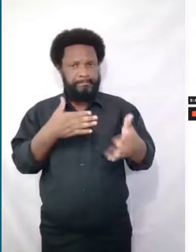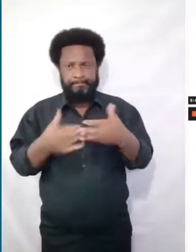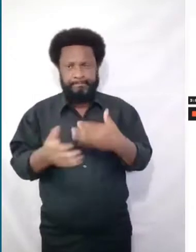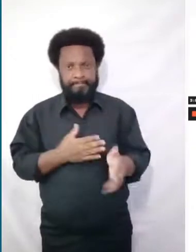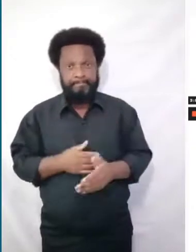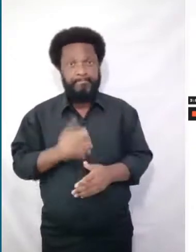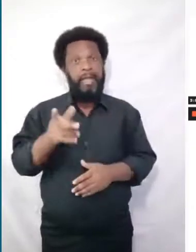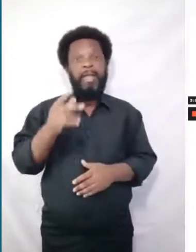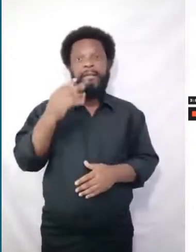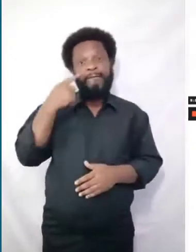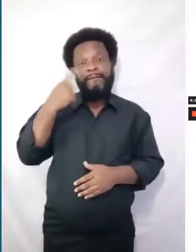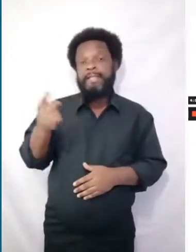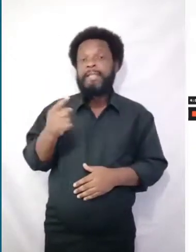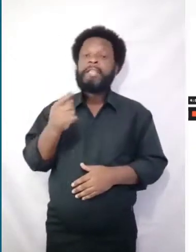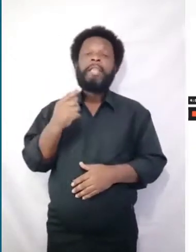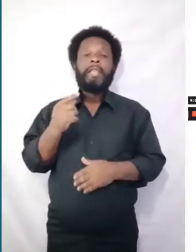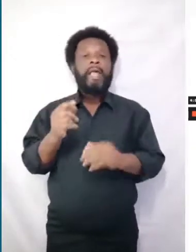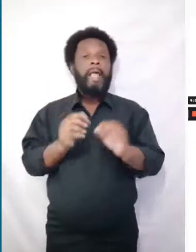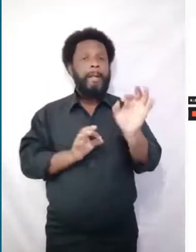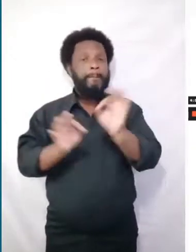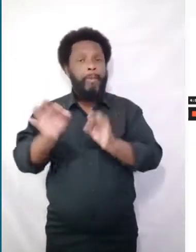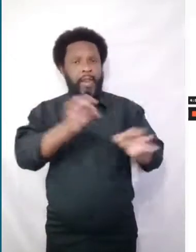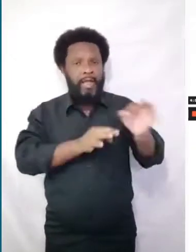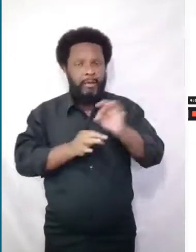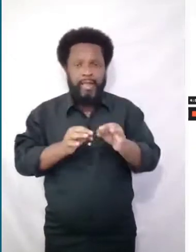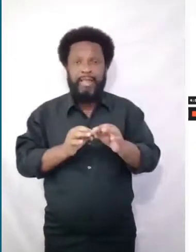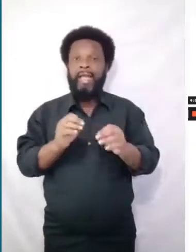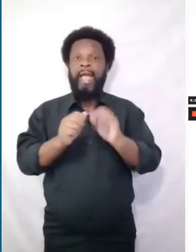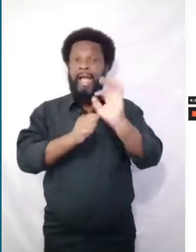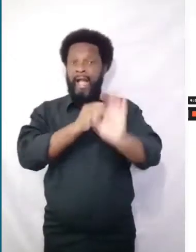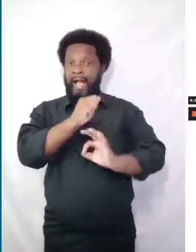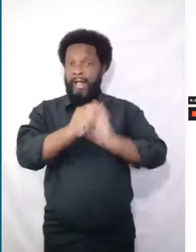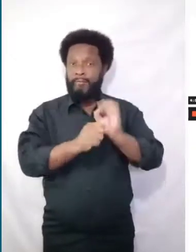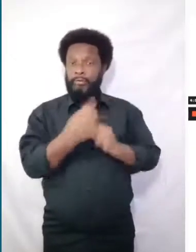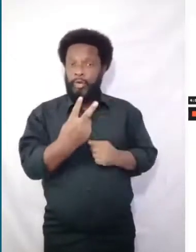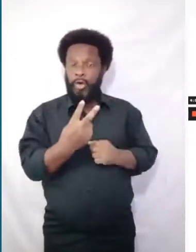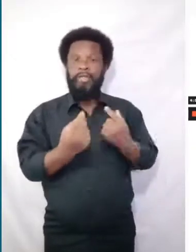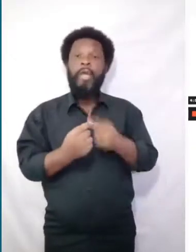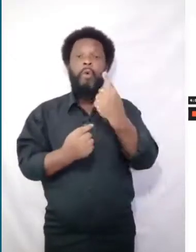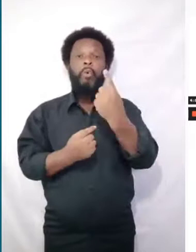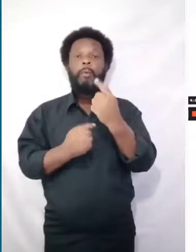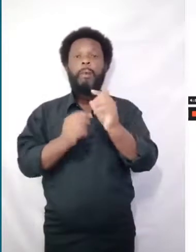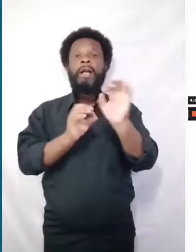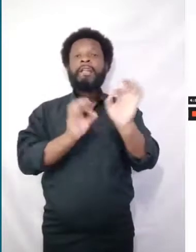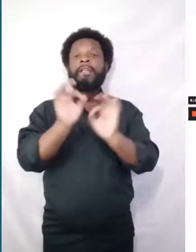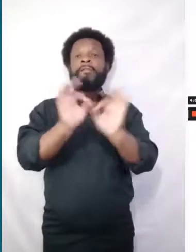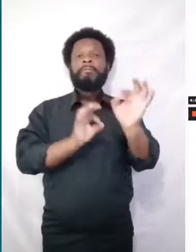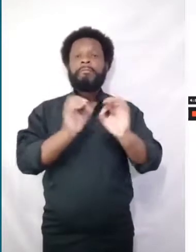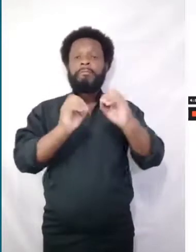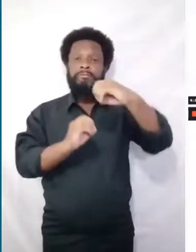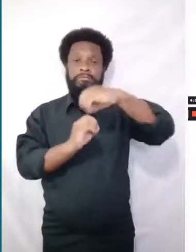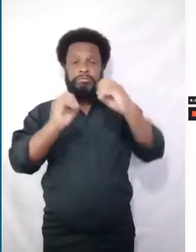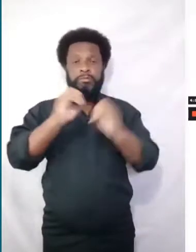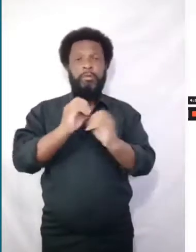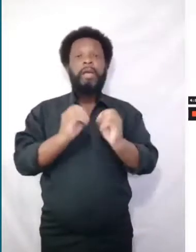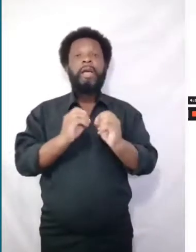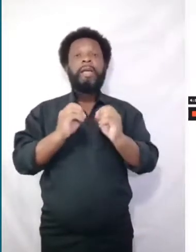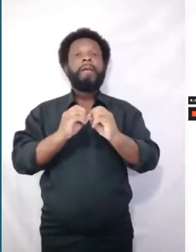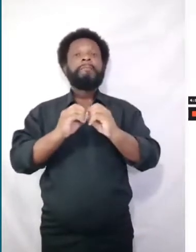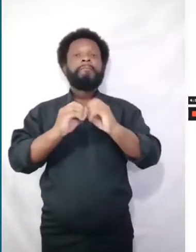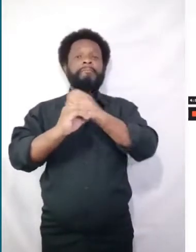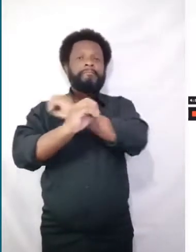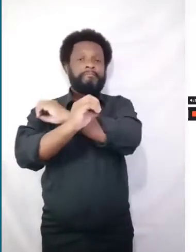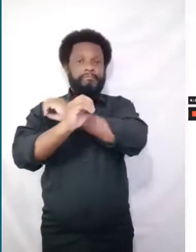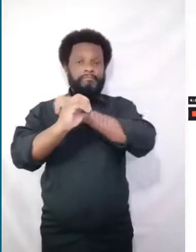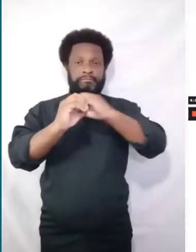átomos iguais ou serem átomos diferentes. Para esse tipo de molécula, moléculas formadas por dois átomos, a gente só tem uma geometria possível, que é a